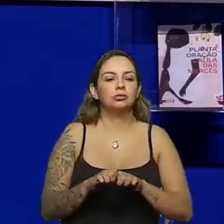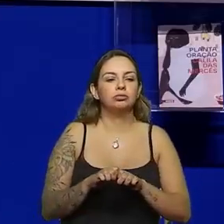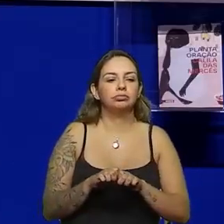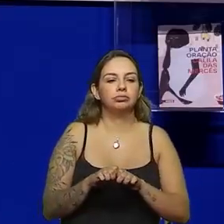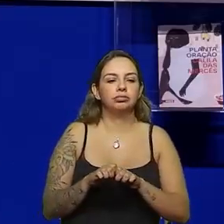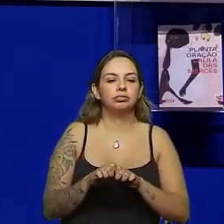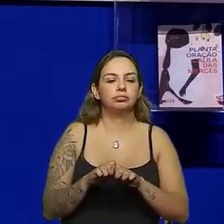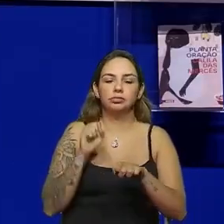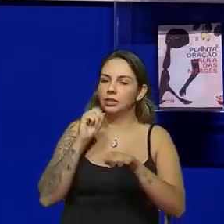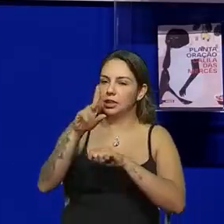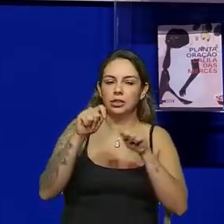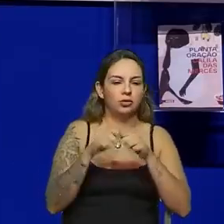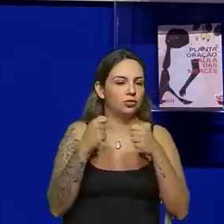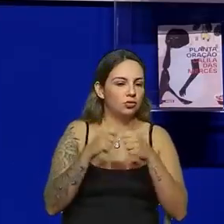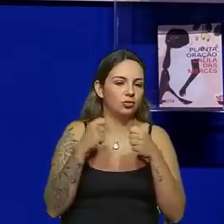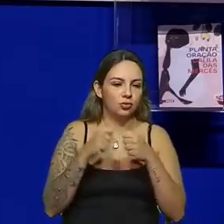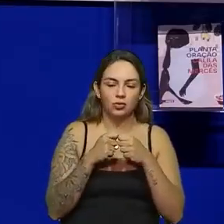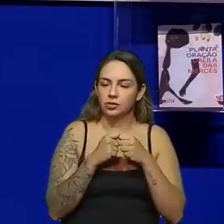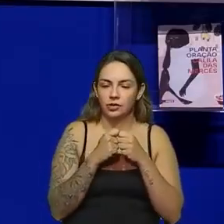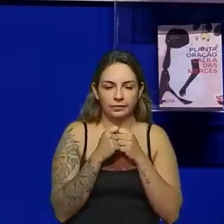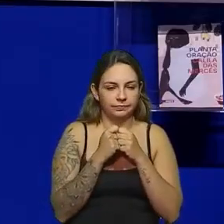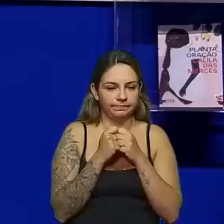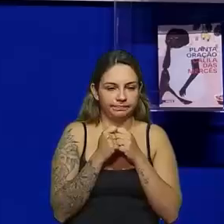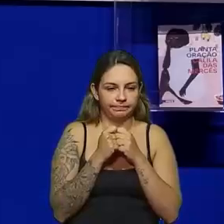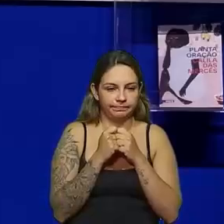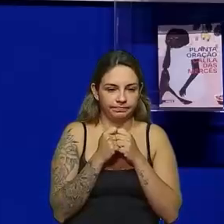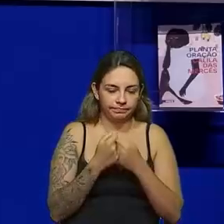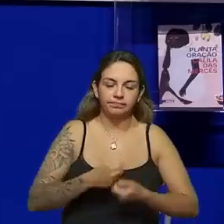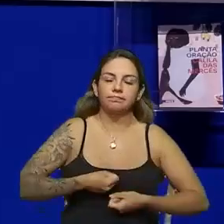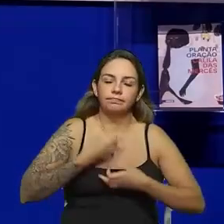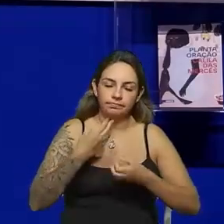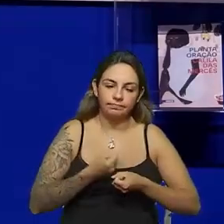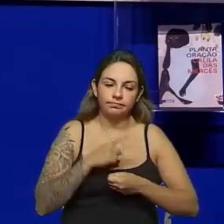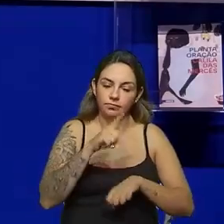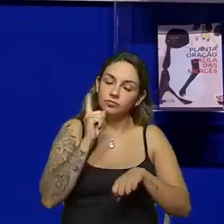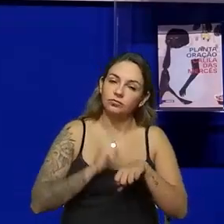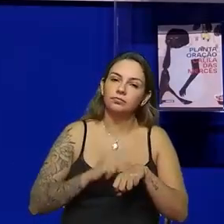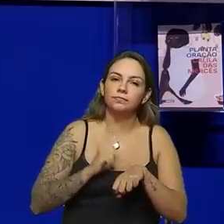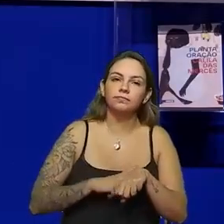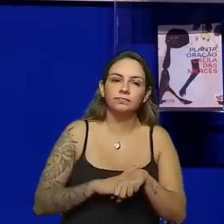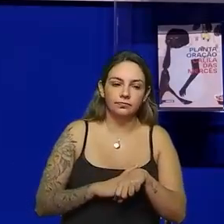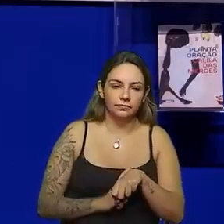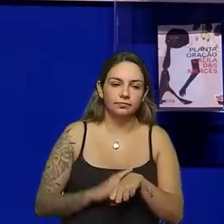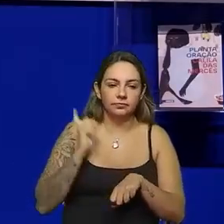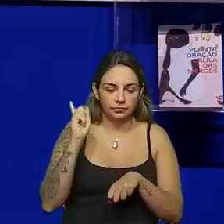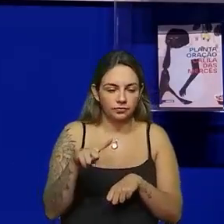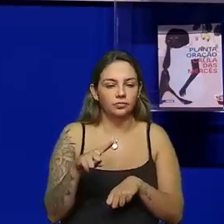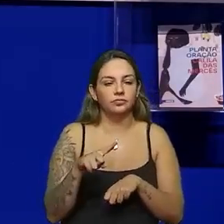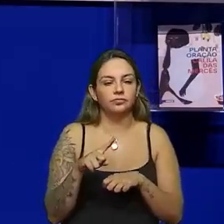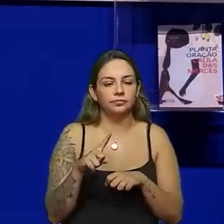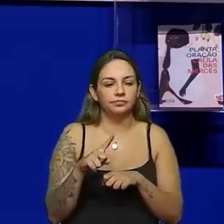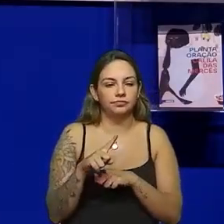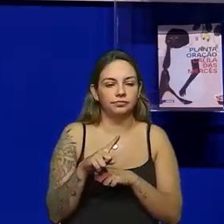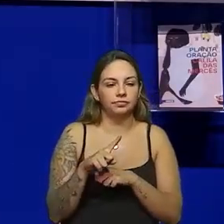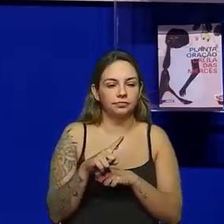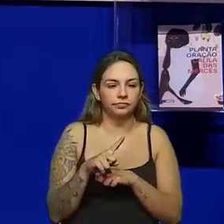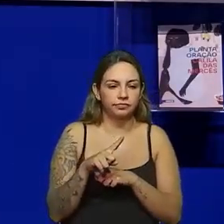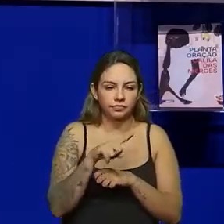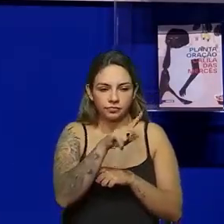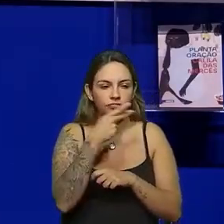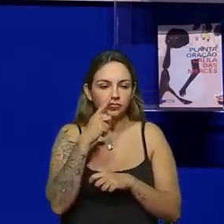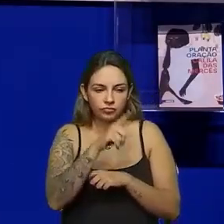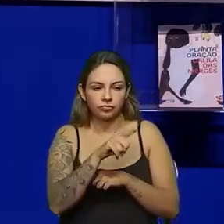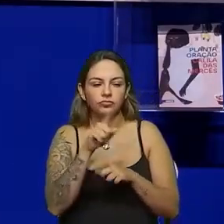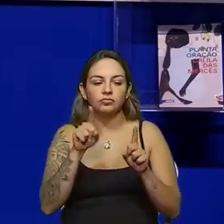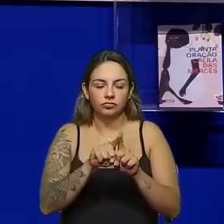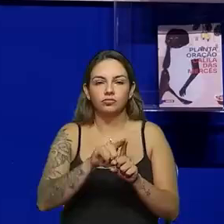canhões, destruição em massa à distância. E a poesia, e esse momento, é jangada. E Jorge Amado